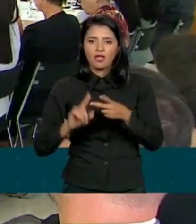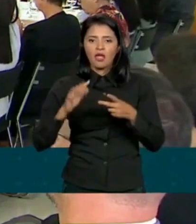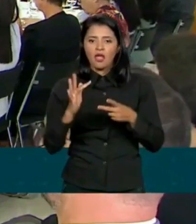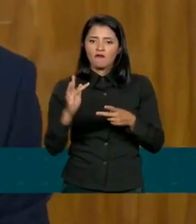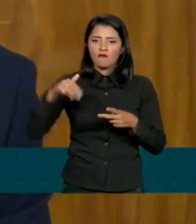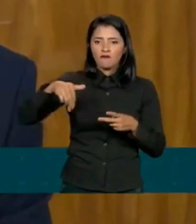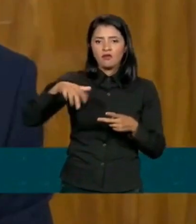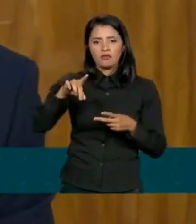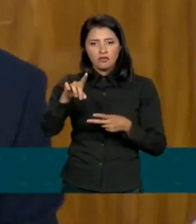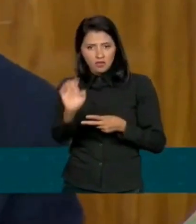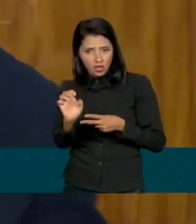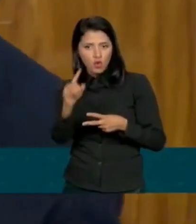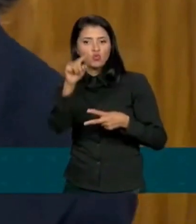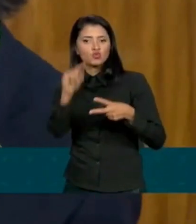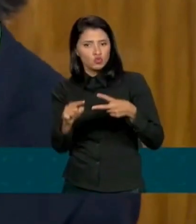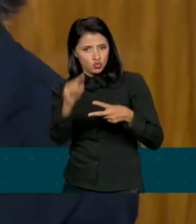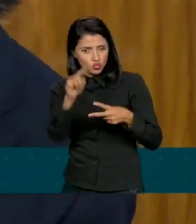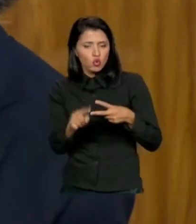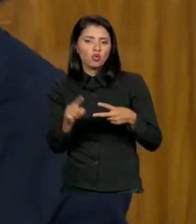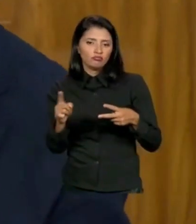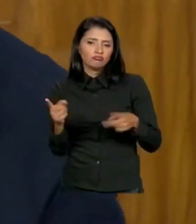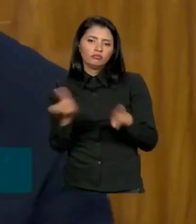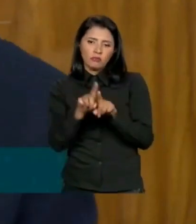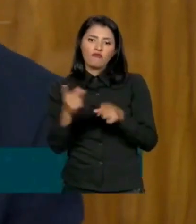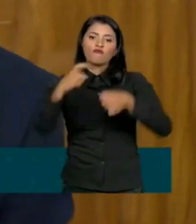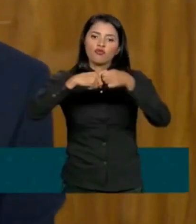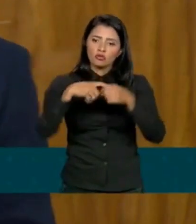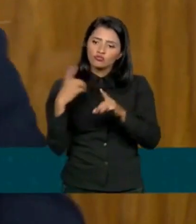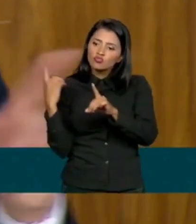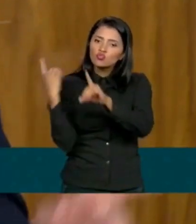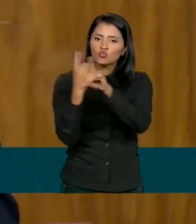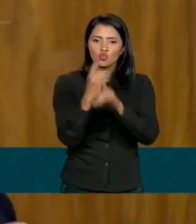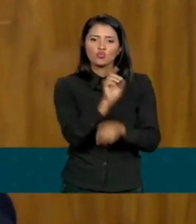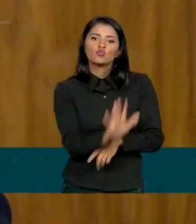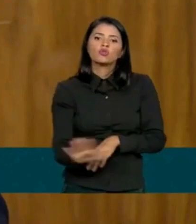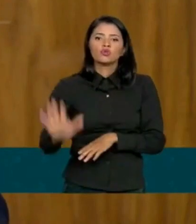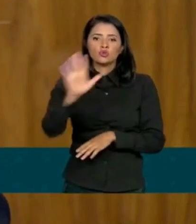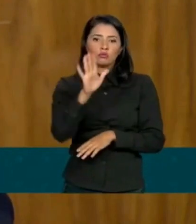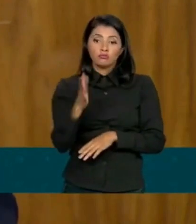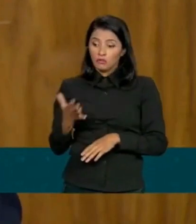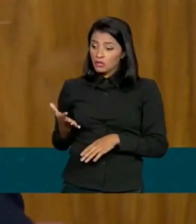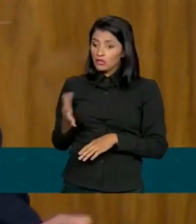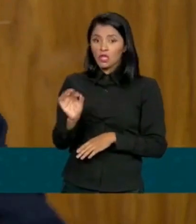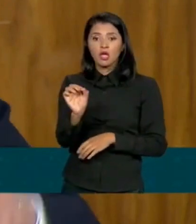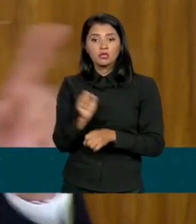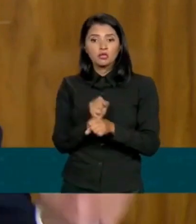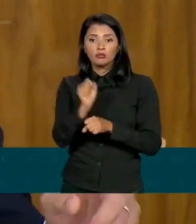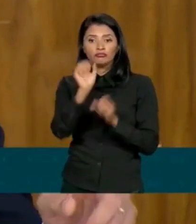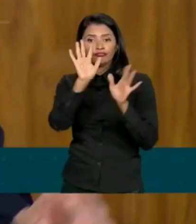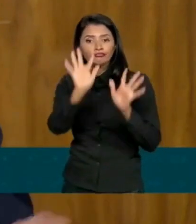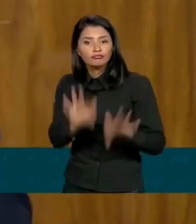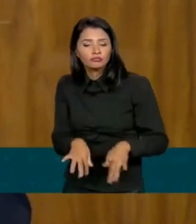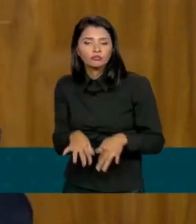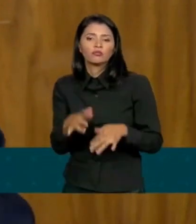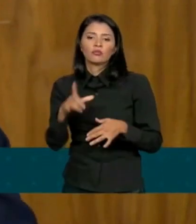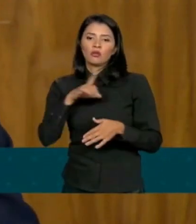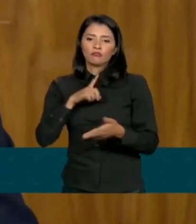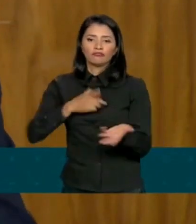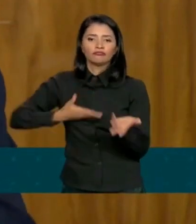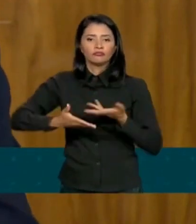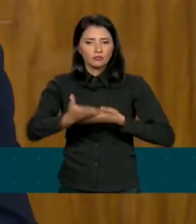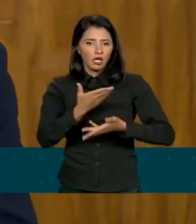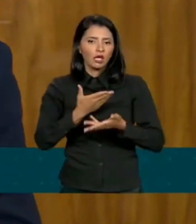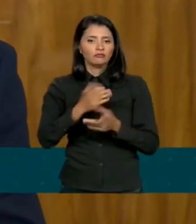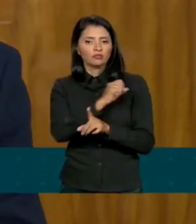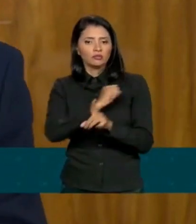vamos voltar a ter a conferência, o Encontro Nacional do PENAI, que há 10 anos não existe, que envolve entidades da